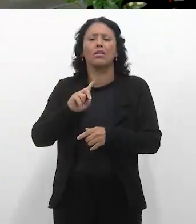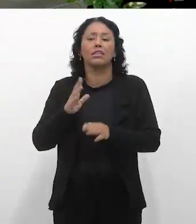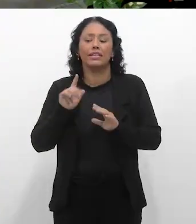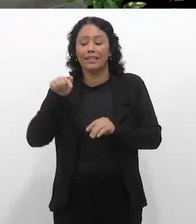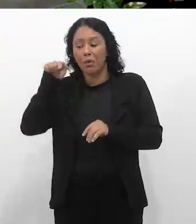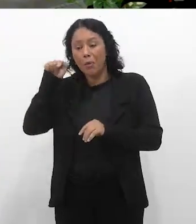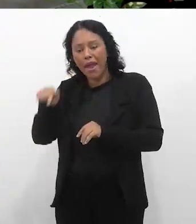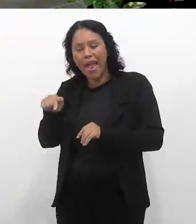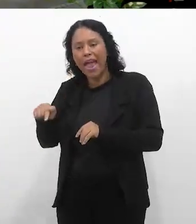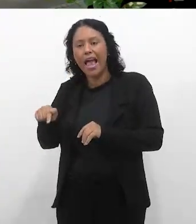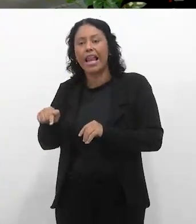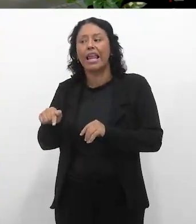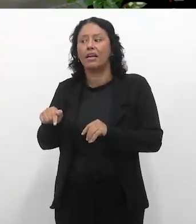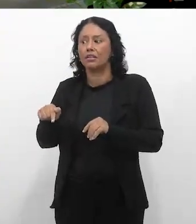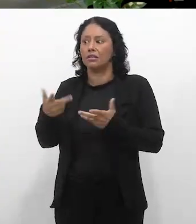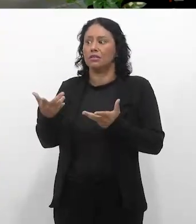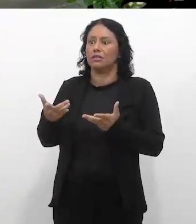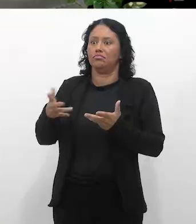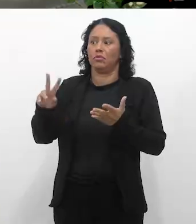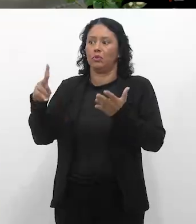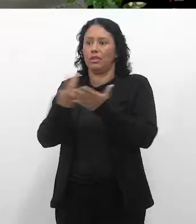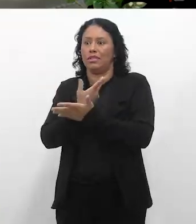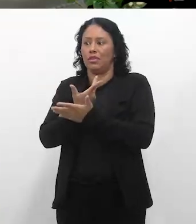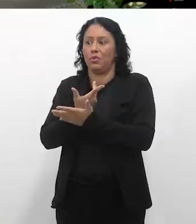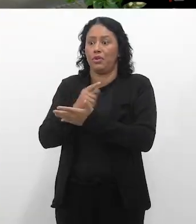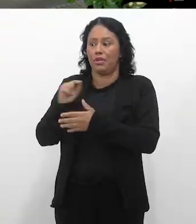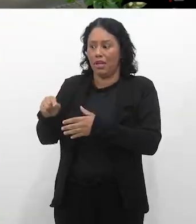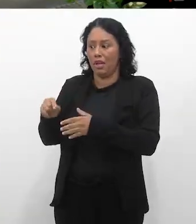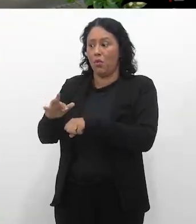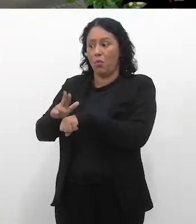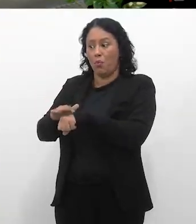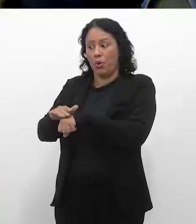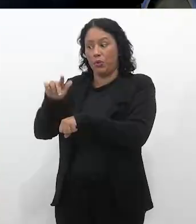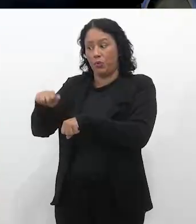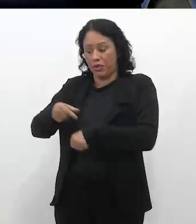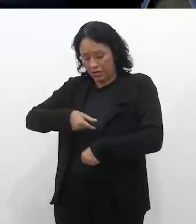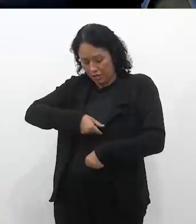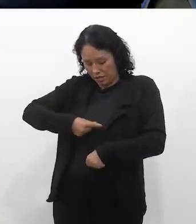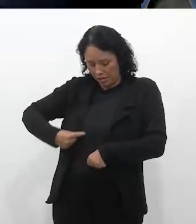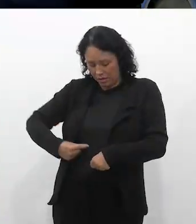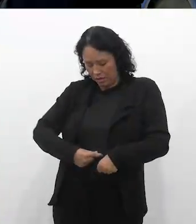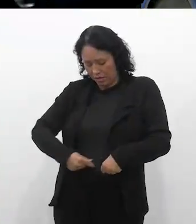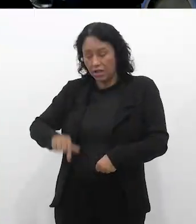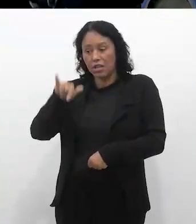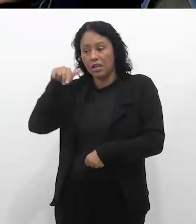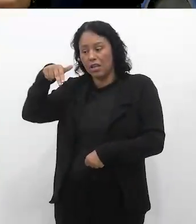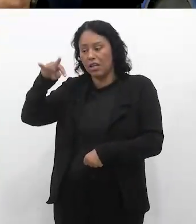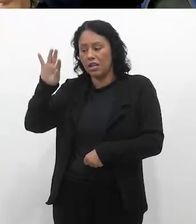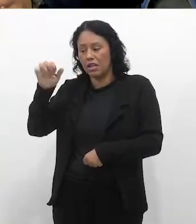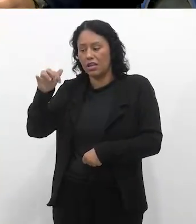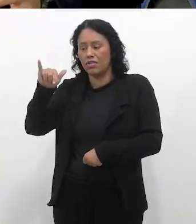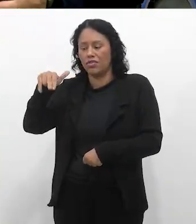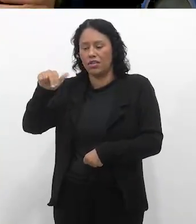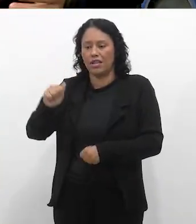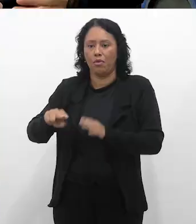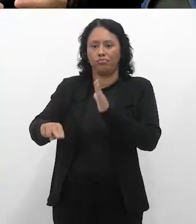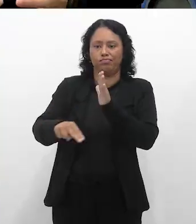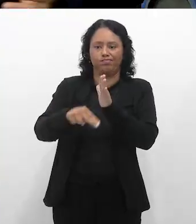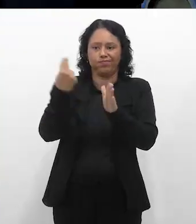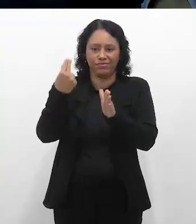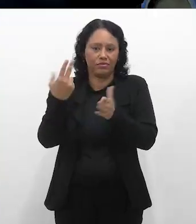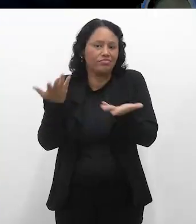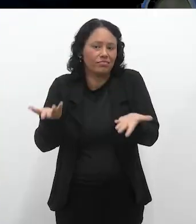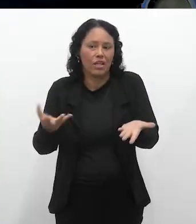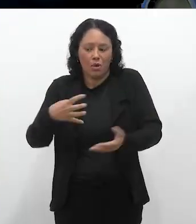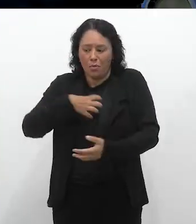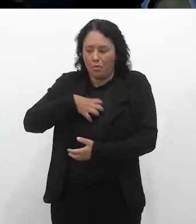corrimento, acabou saindo com uma cirurgia grande, ela tinha uma doença grande intestinal, que ela tinha sintoma, mas